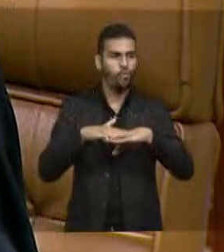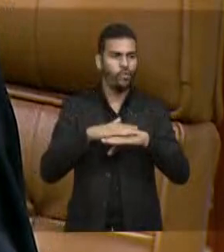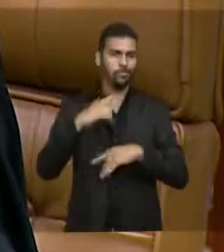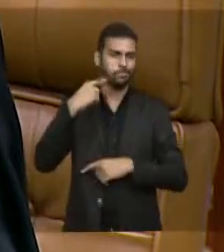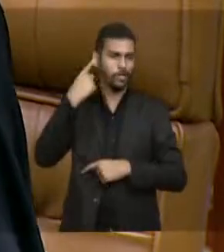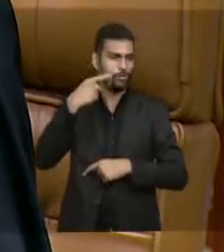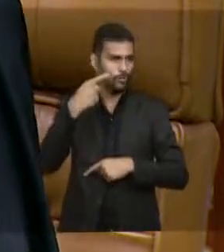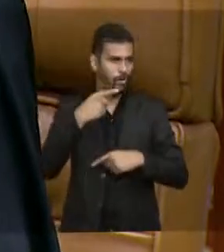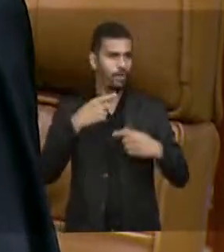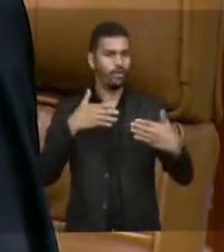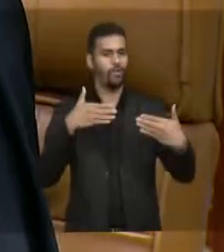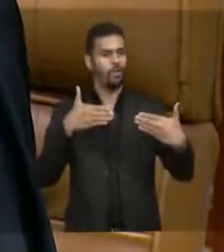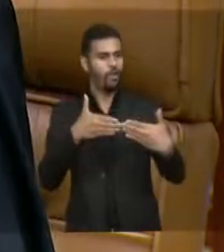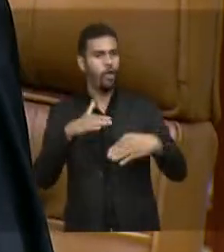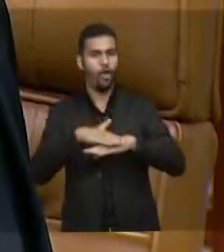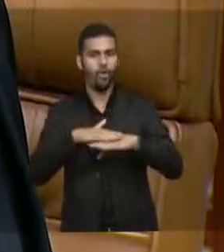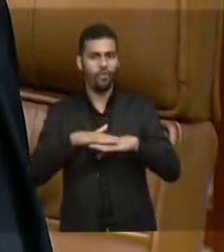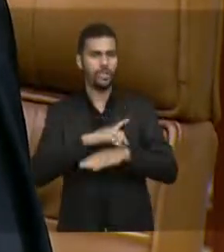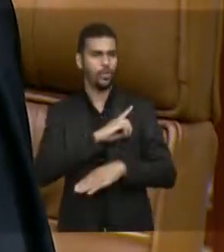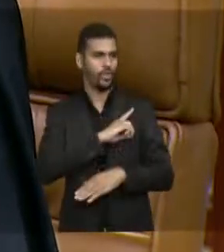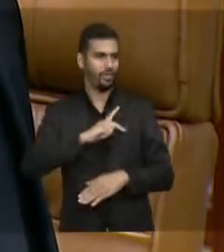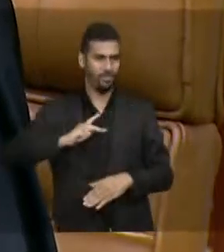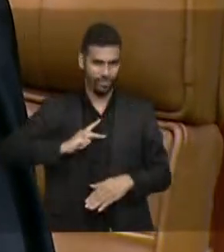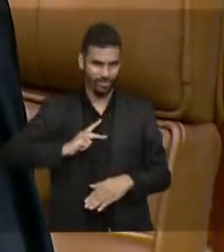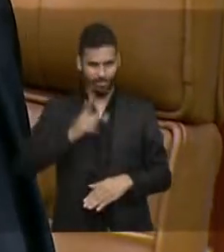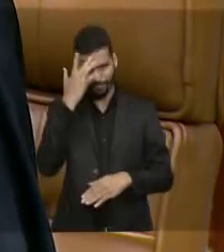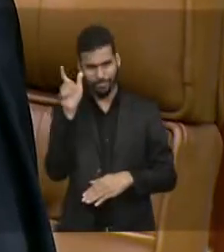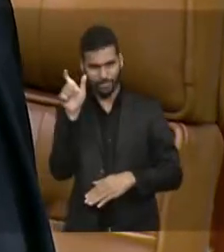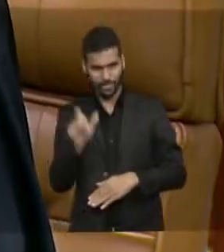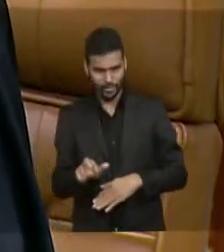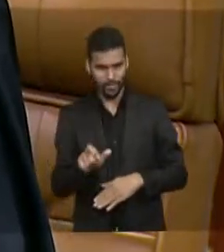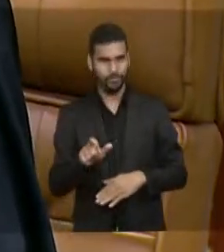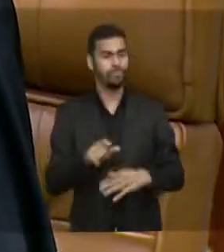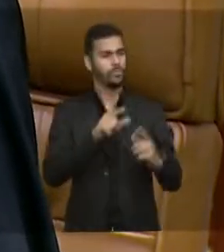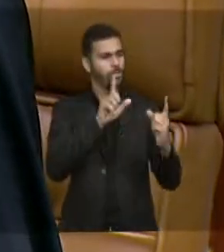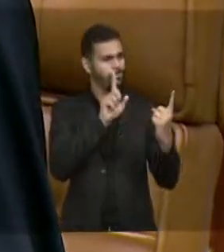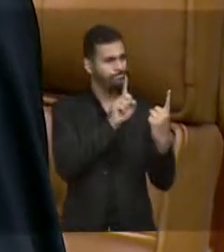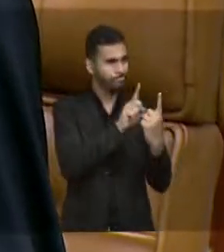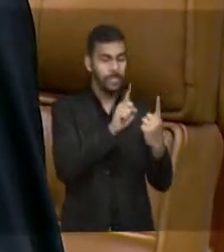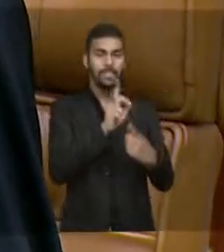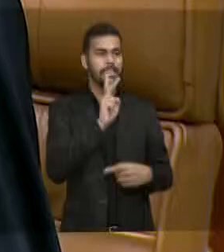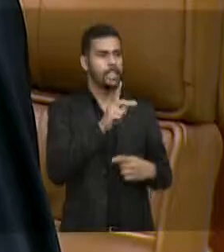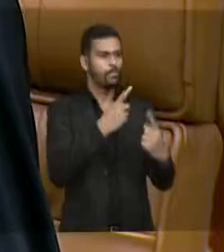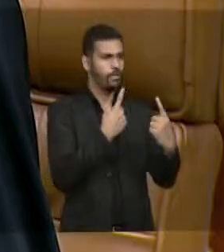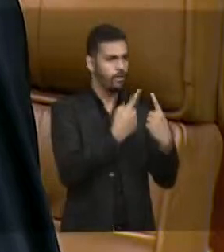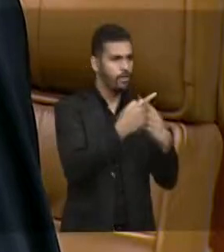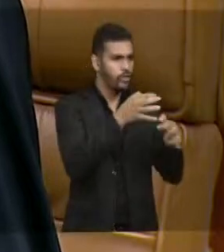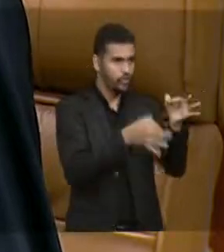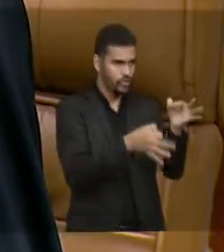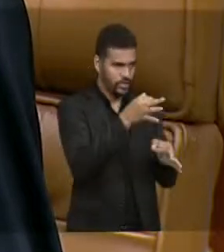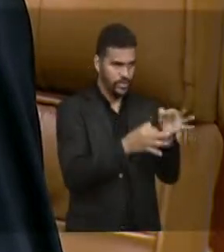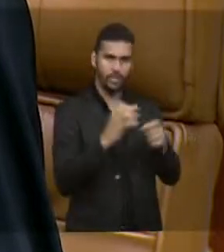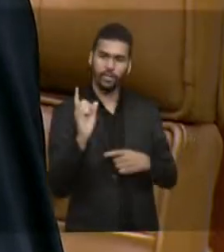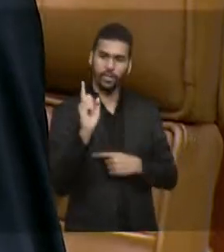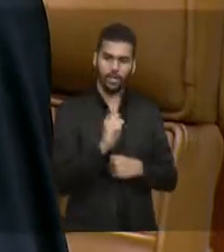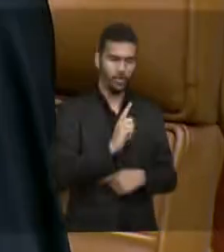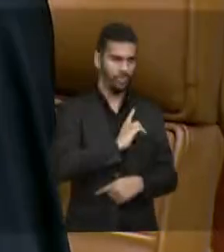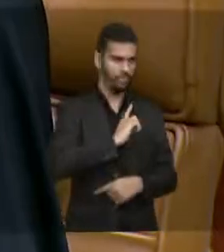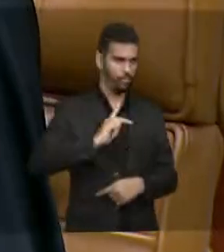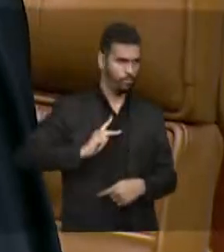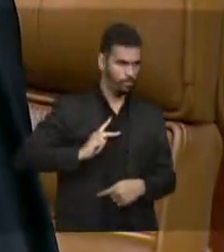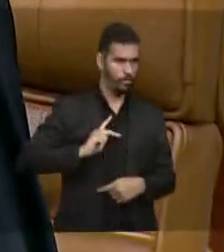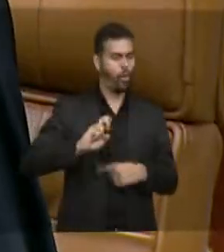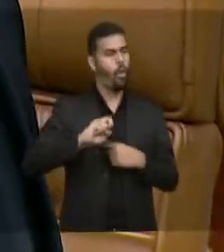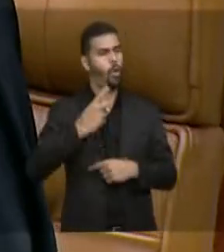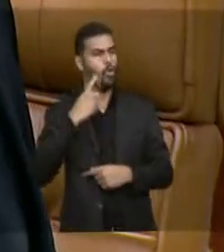da audiência de Custódia audiência de Custódia teve a participação sempre de um advogado ou do Defensor Público